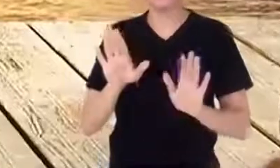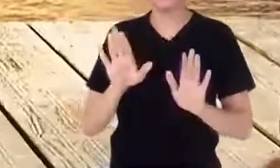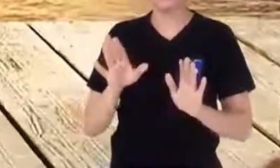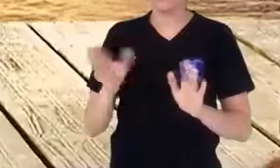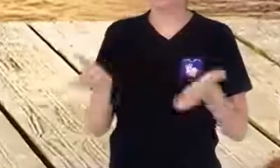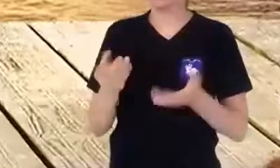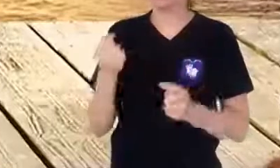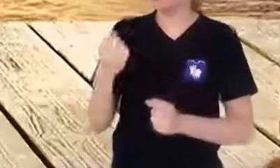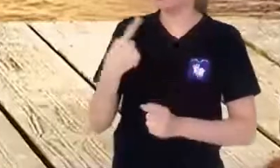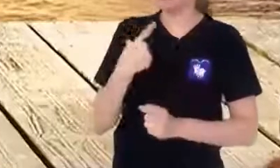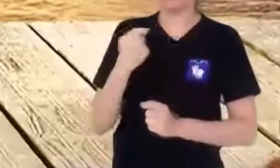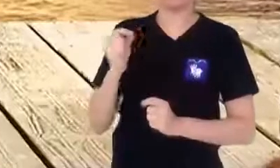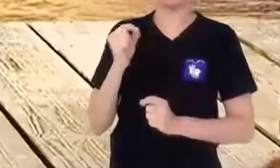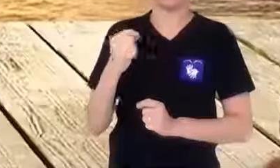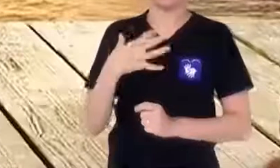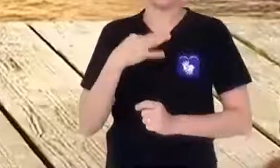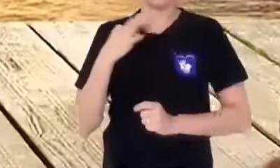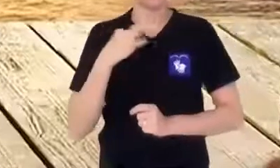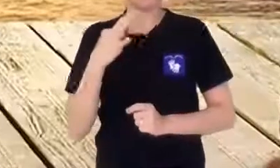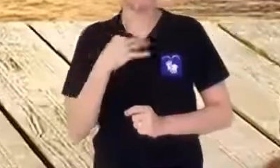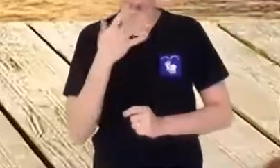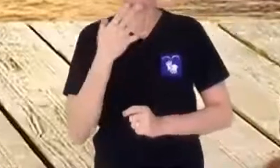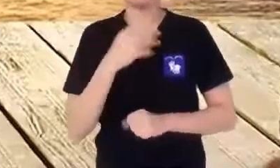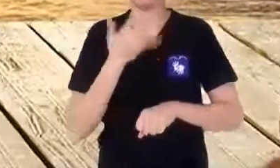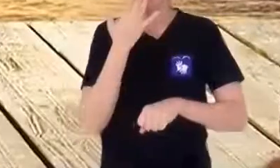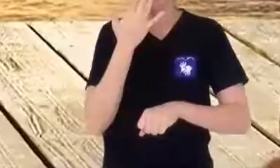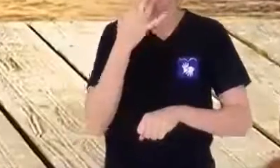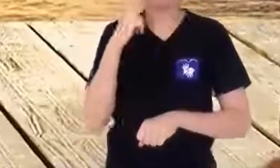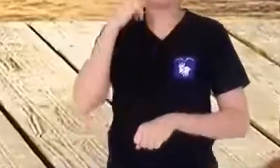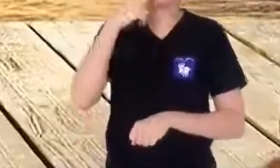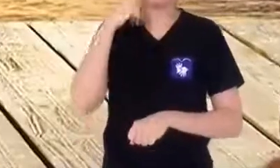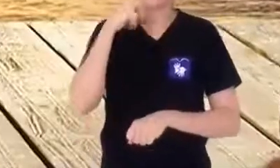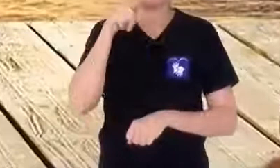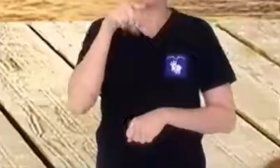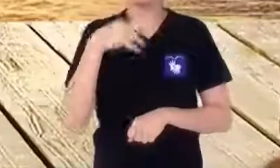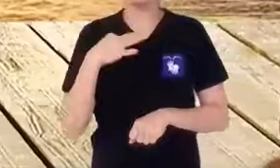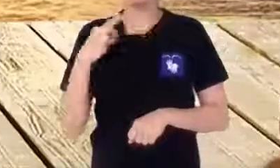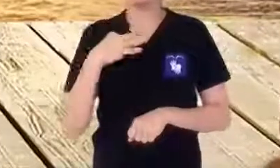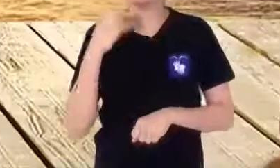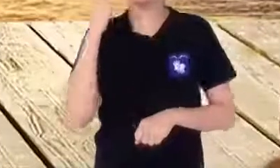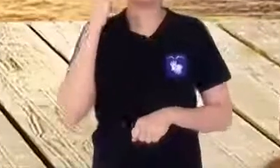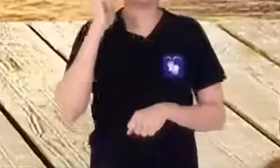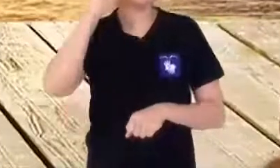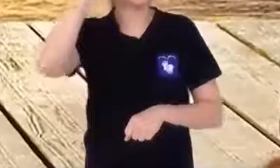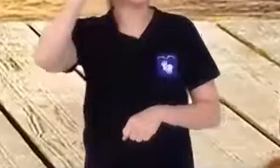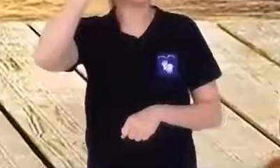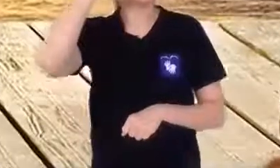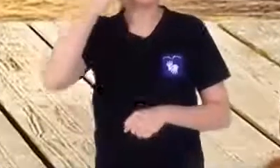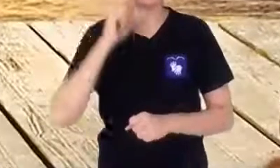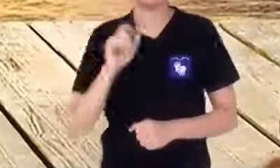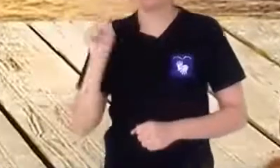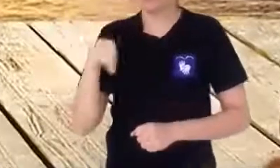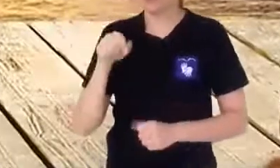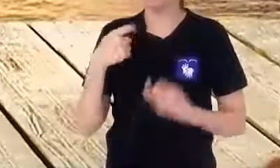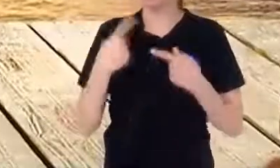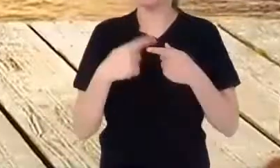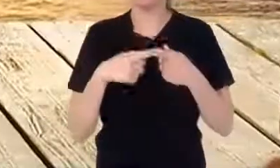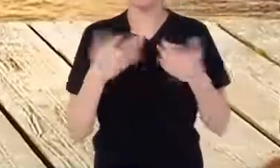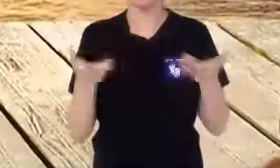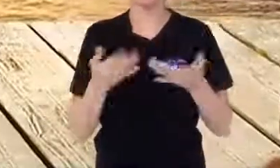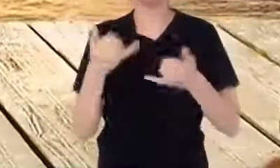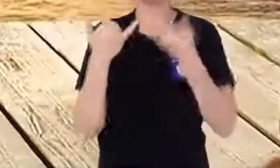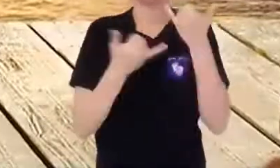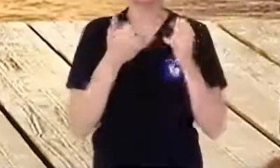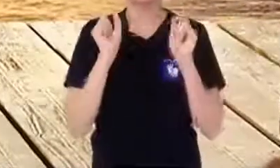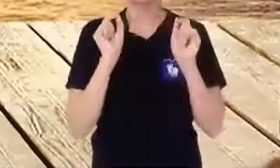Eu estou com a camisa cor de vinho e você está com a camisa preta. Ah, lógico, porque hoje nós vamos brincar de uma coisa que eu gosto muito. Nós vamos brincar